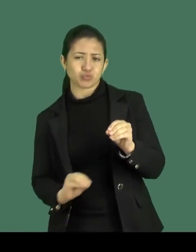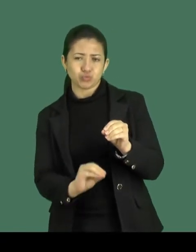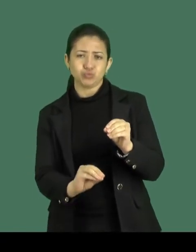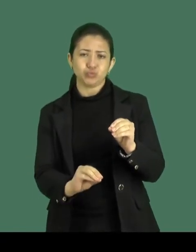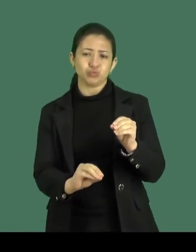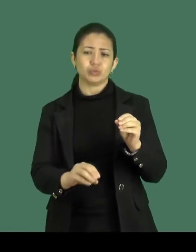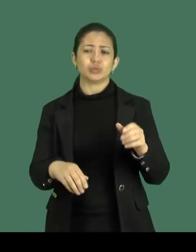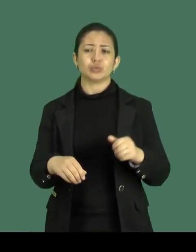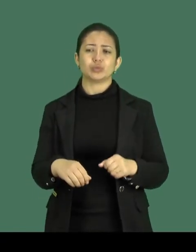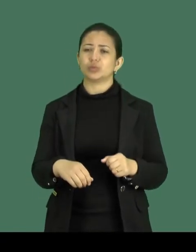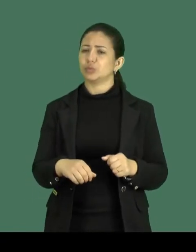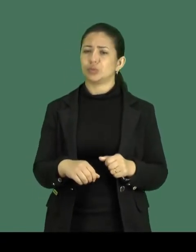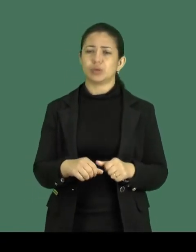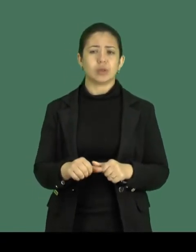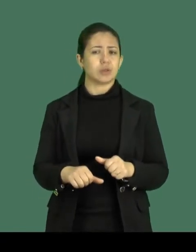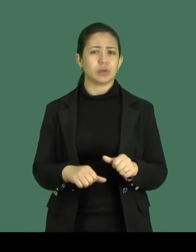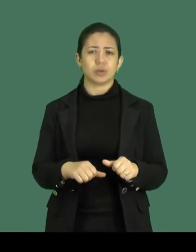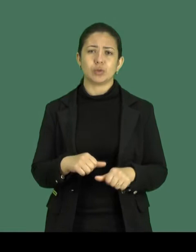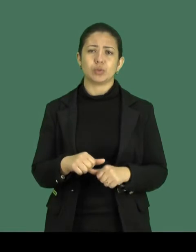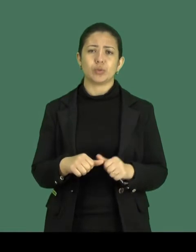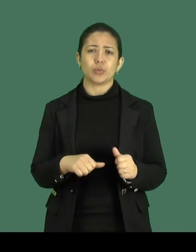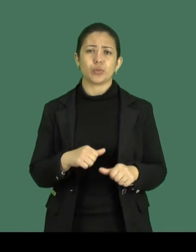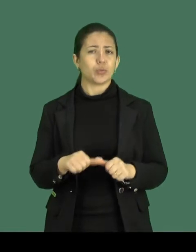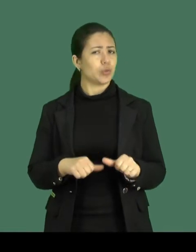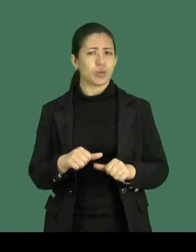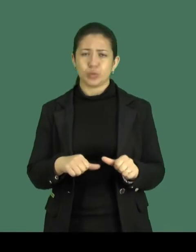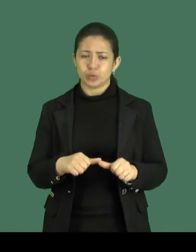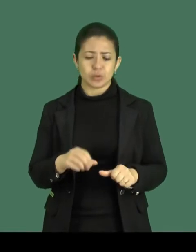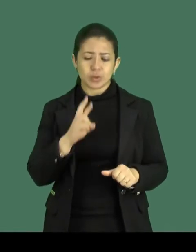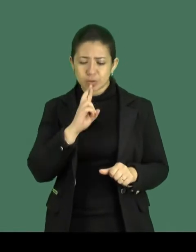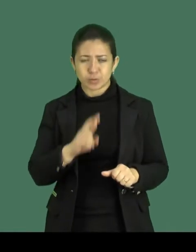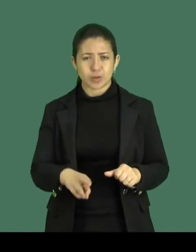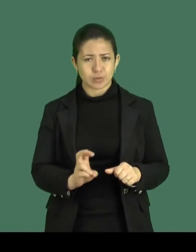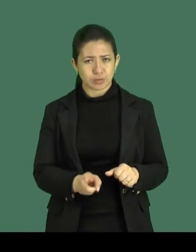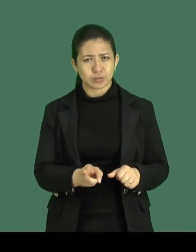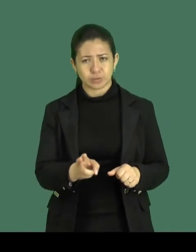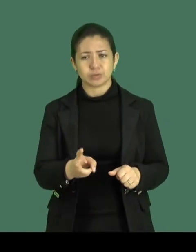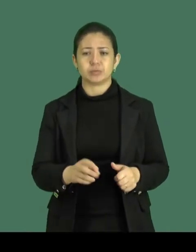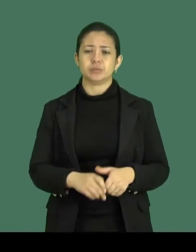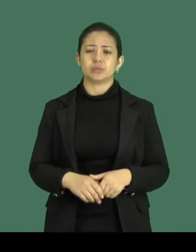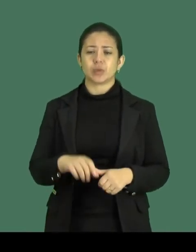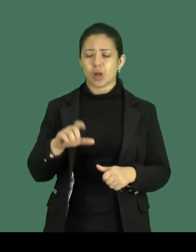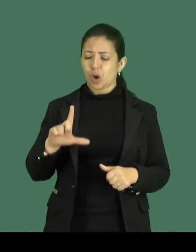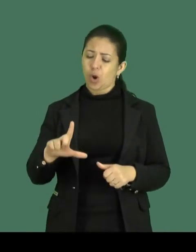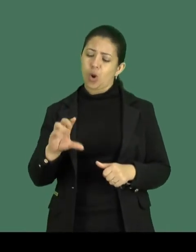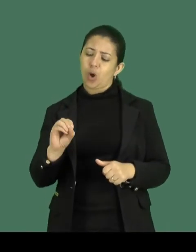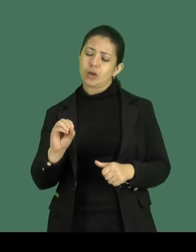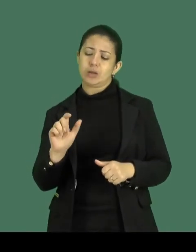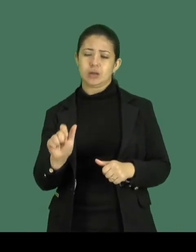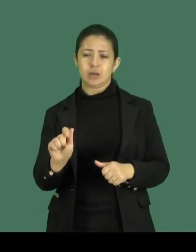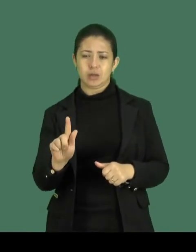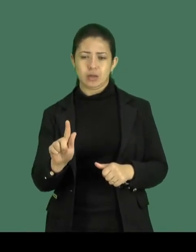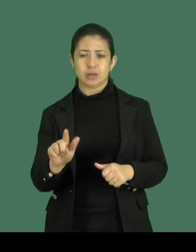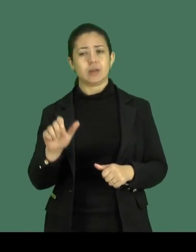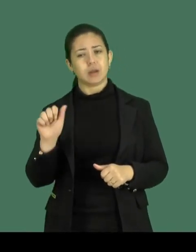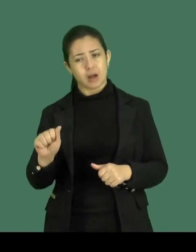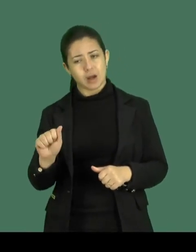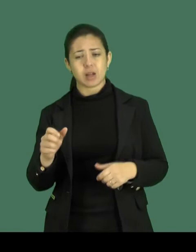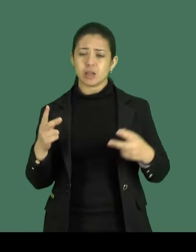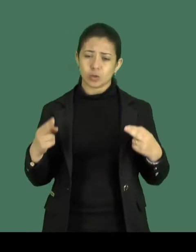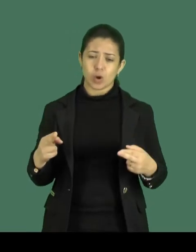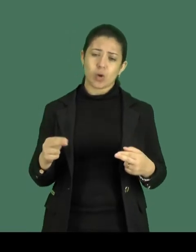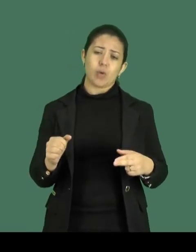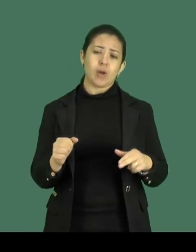multiplicando, dá o mesmo resultado. Eu não altero. Então, log de A elevado a M é a mesma coisa que